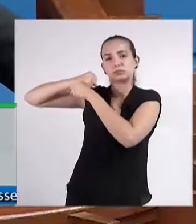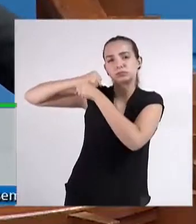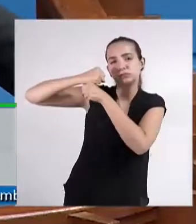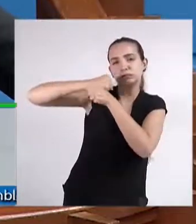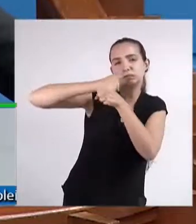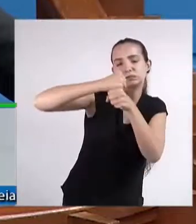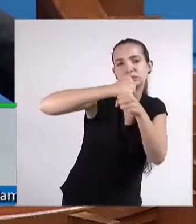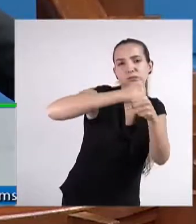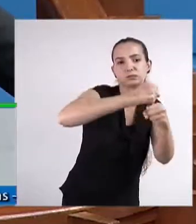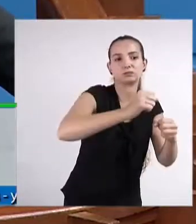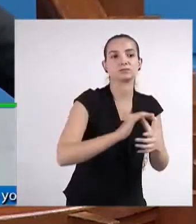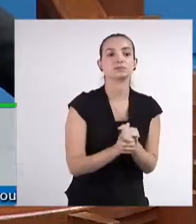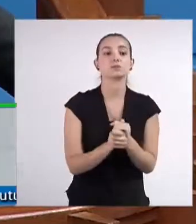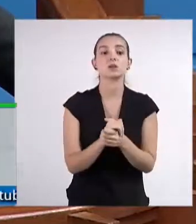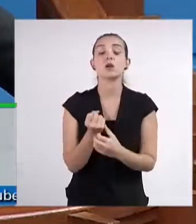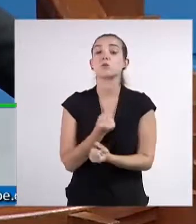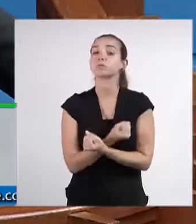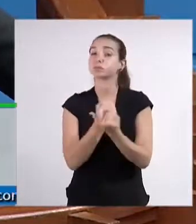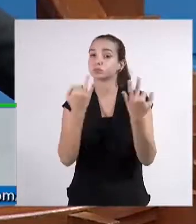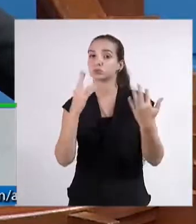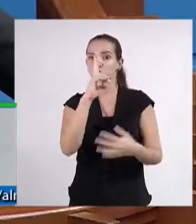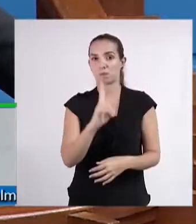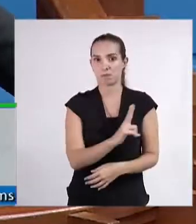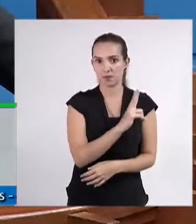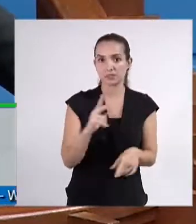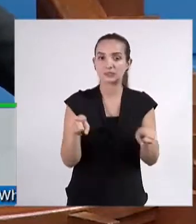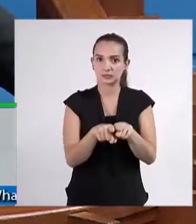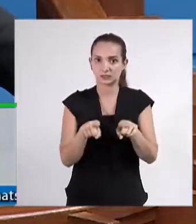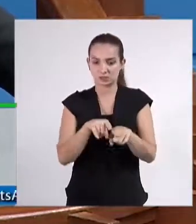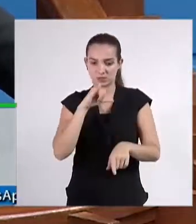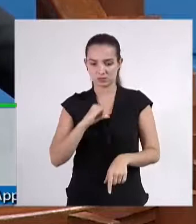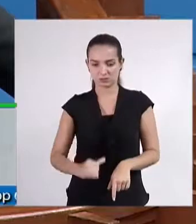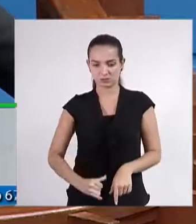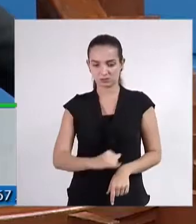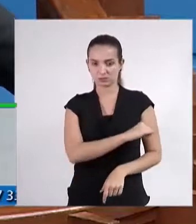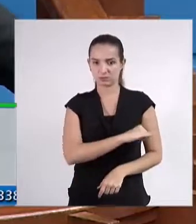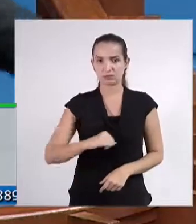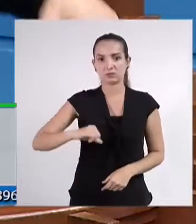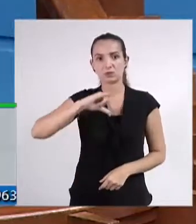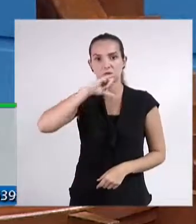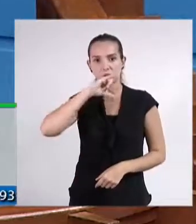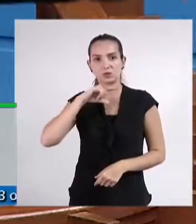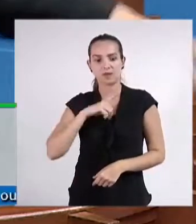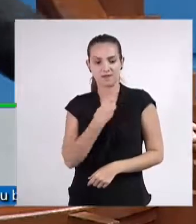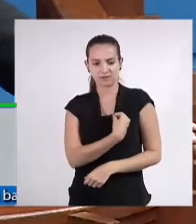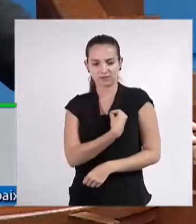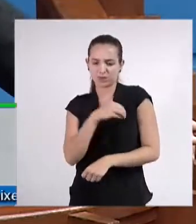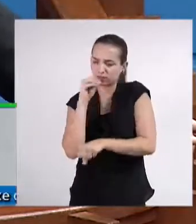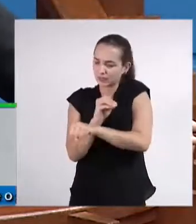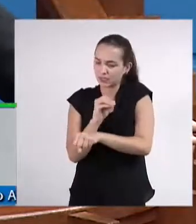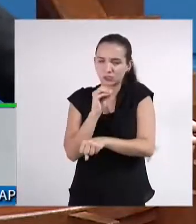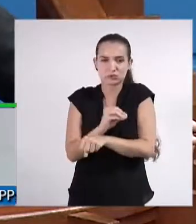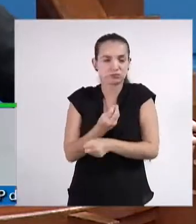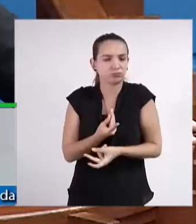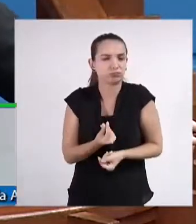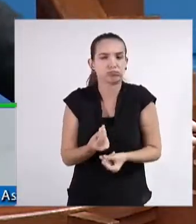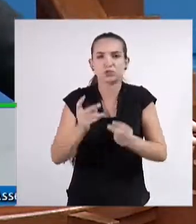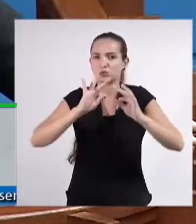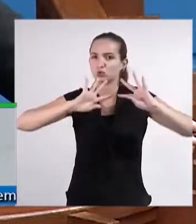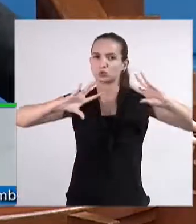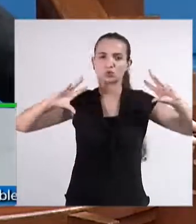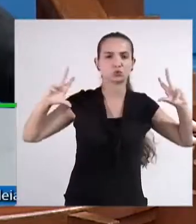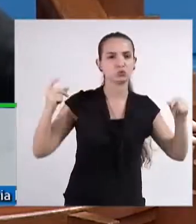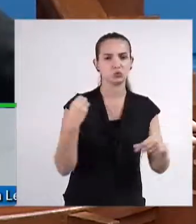muitos padres e bispos dedicam a sua vida, entregam tudo o que têm, tudo o